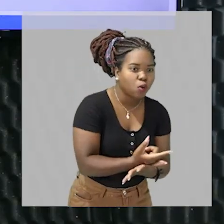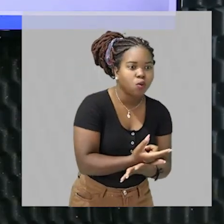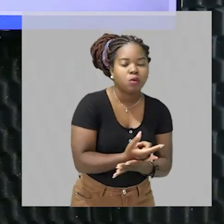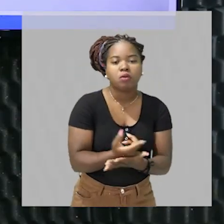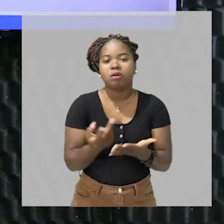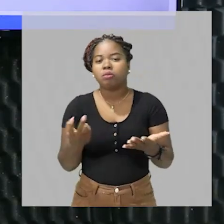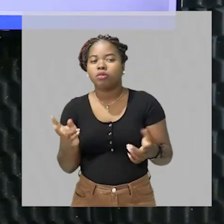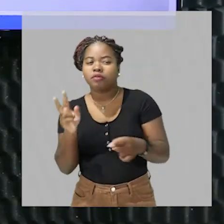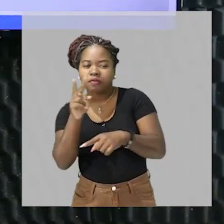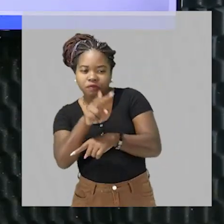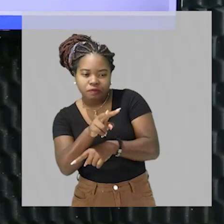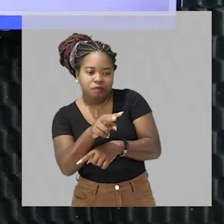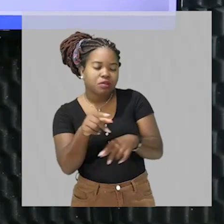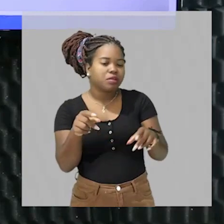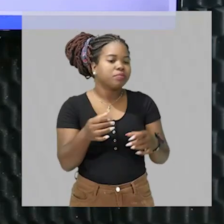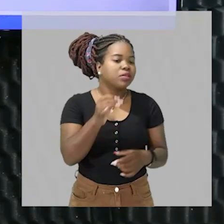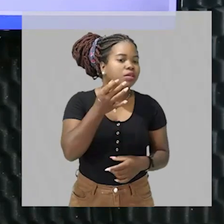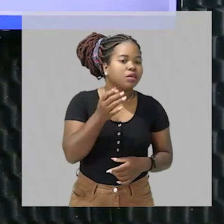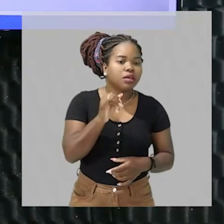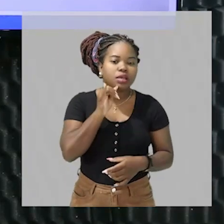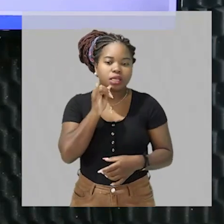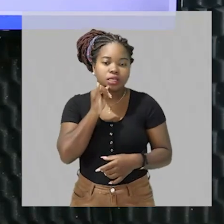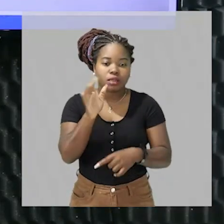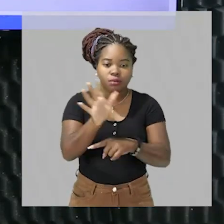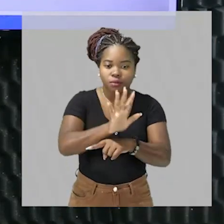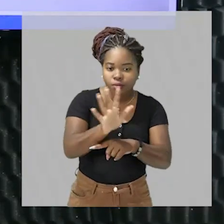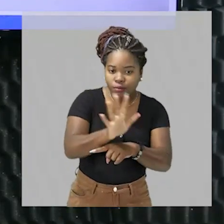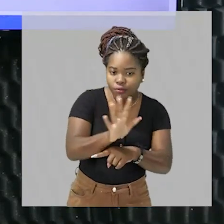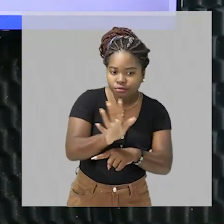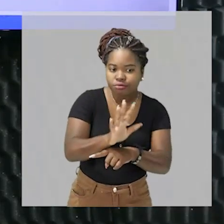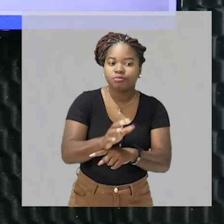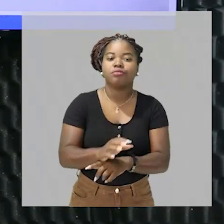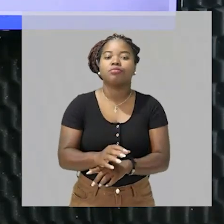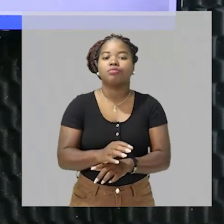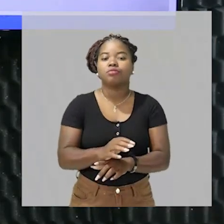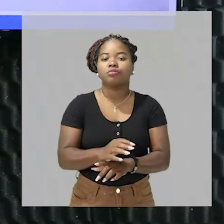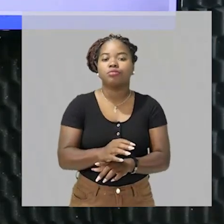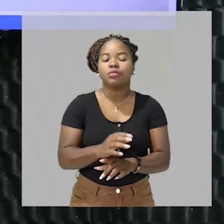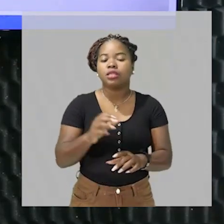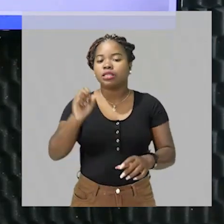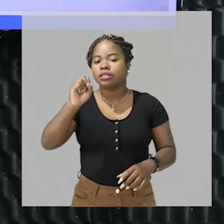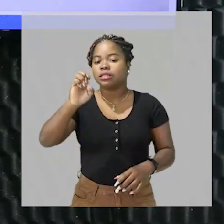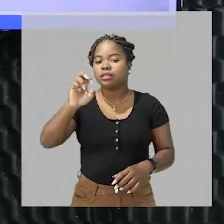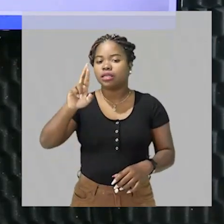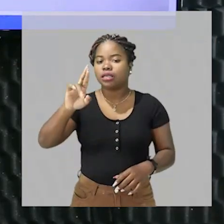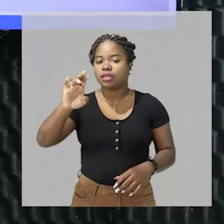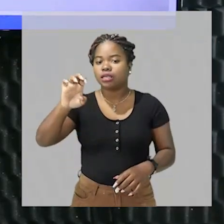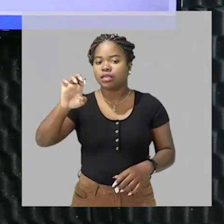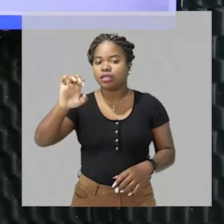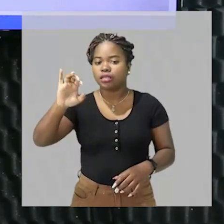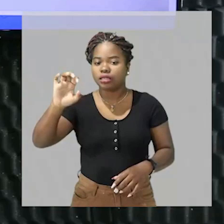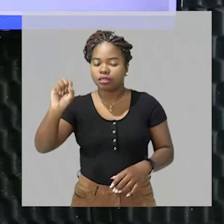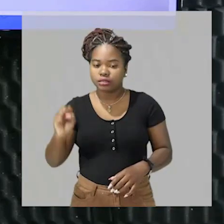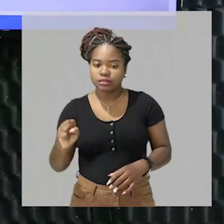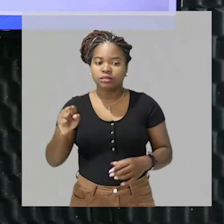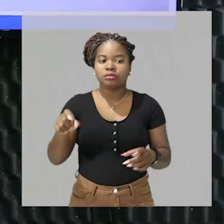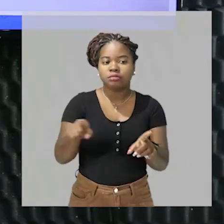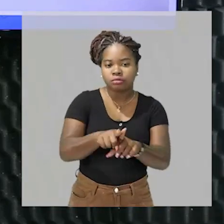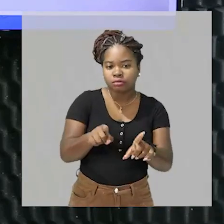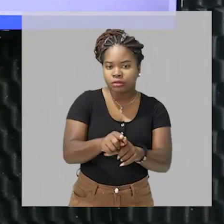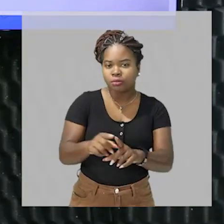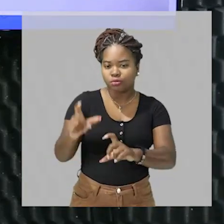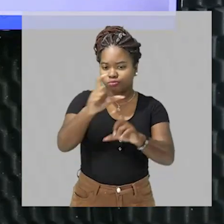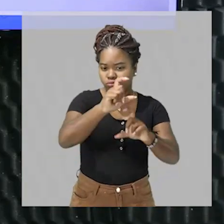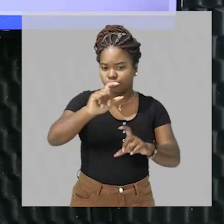em filmes, séries, estou sendo mais específicos, filmes, séries, animações,